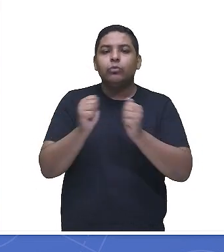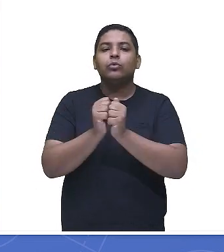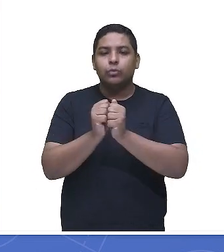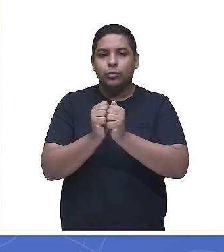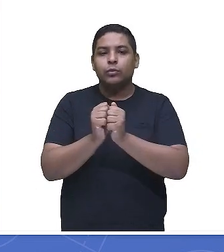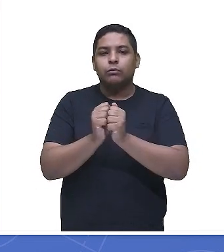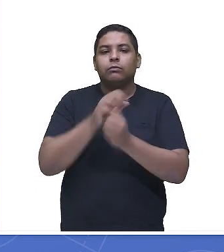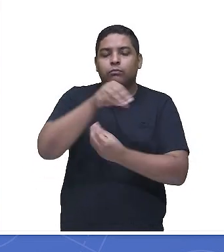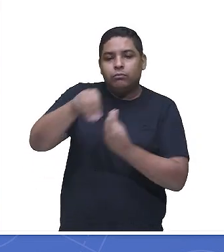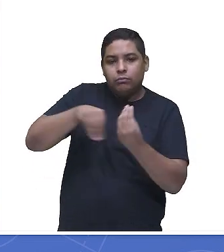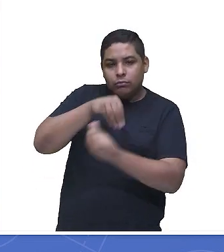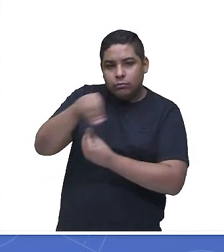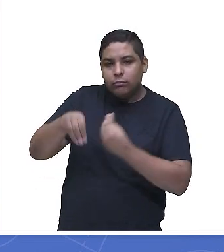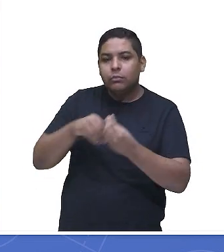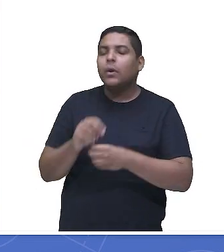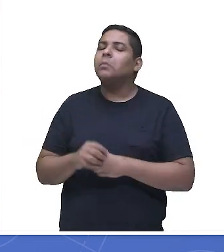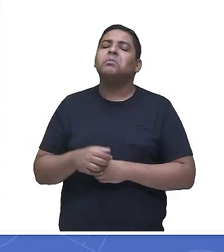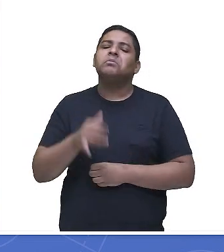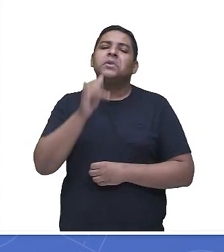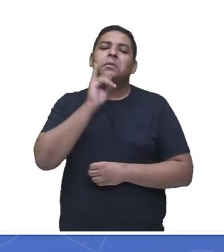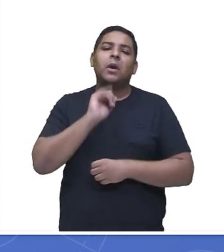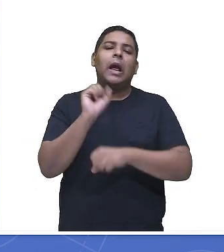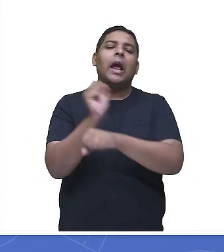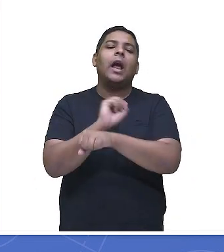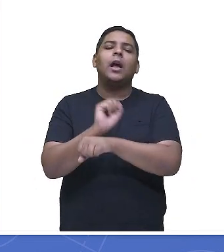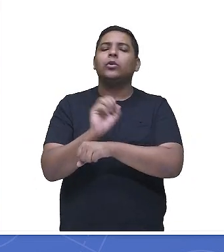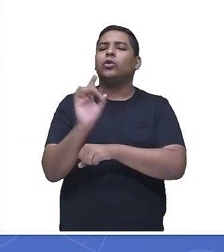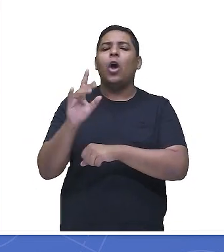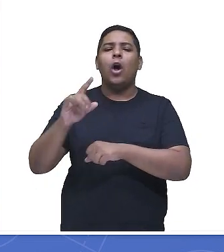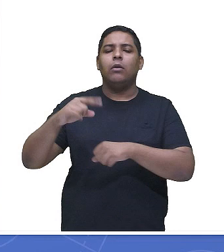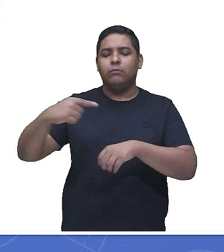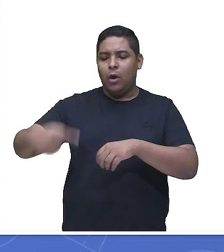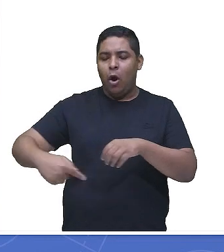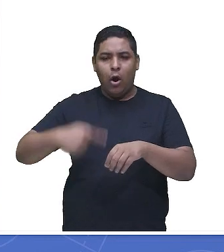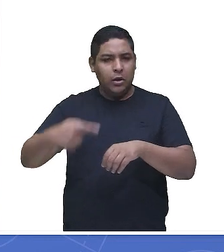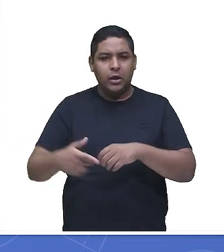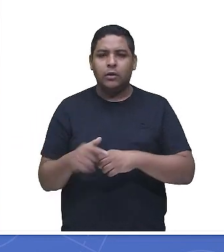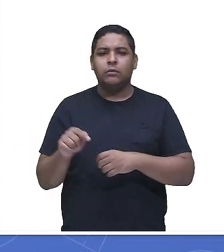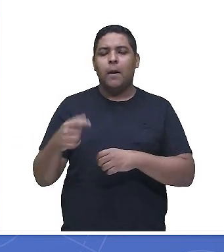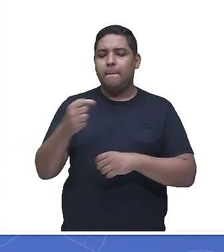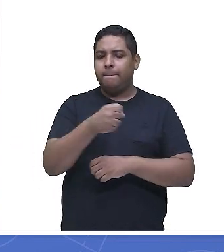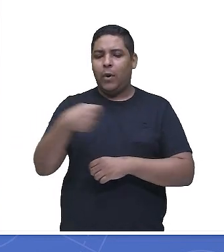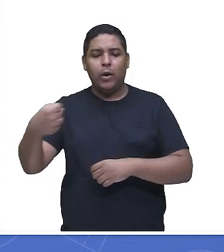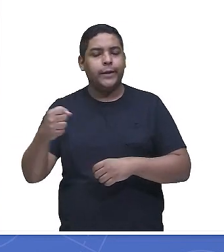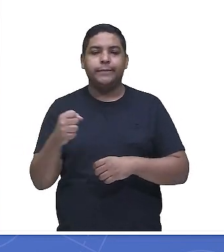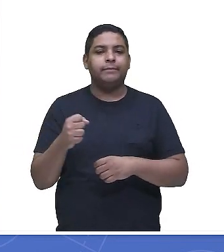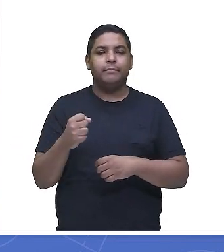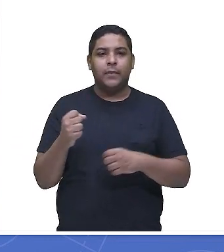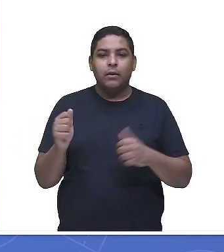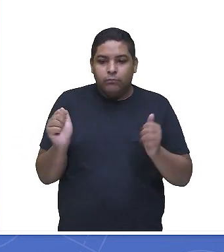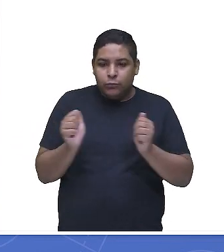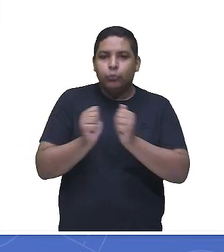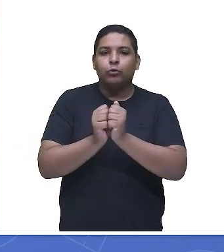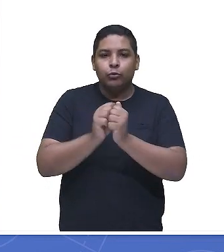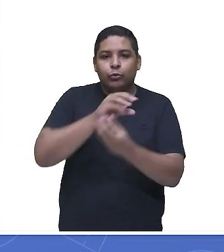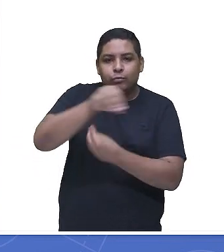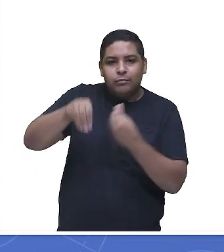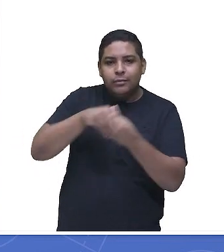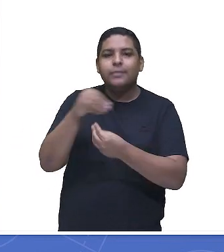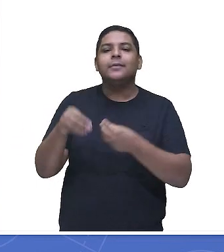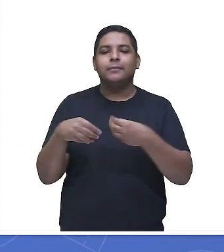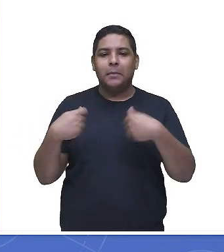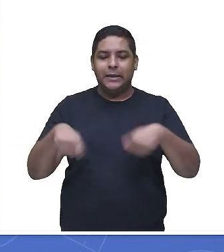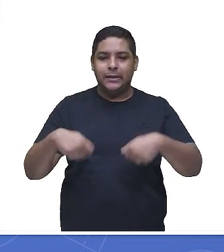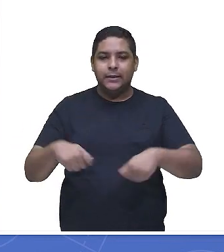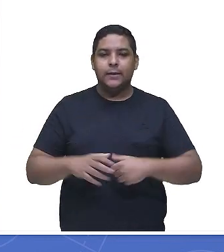tivesse o meu carro, por exemplo. Eu não posso pegar só a roda, só o motor, só a porta. Não vai funcionar. Ela tem que estar reunida, tem que estar reunido. E quem está reunido